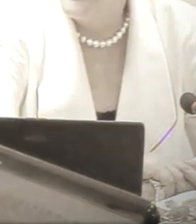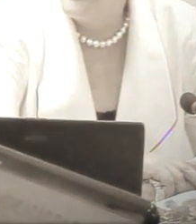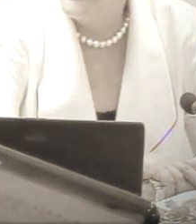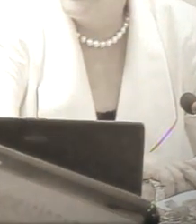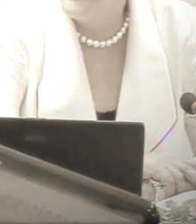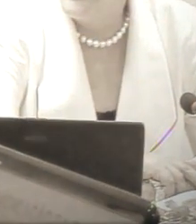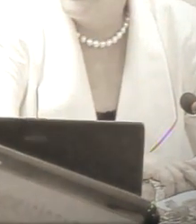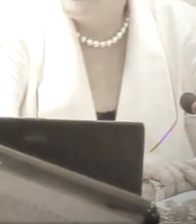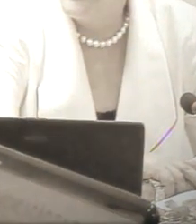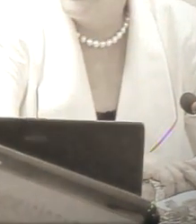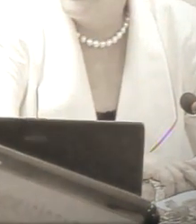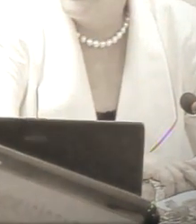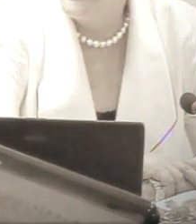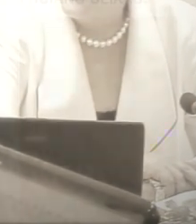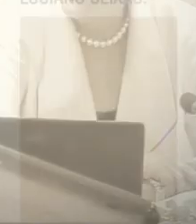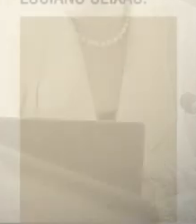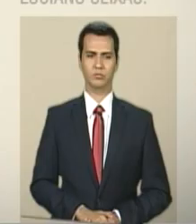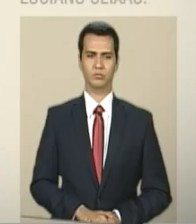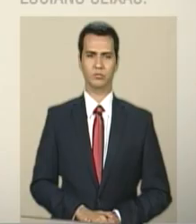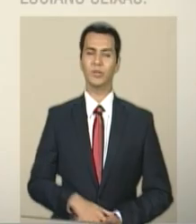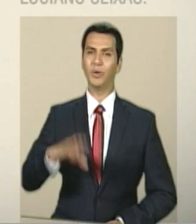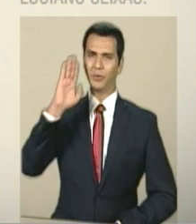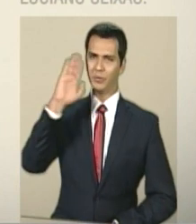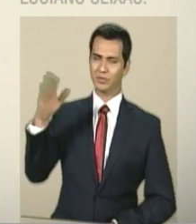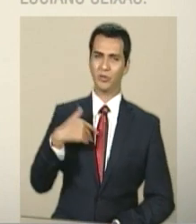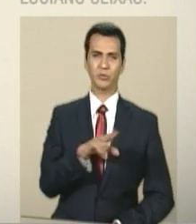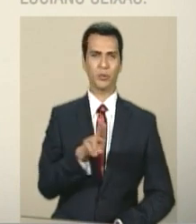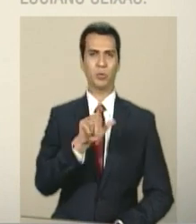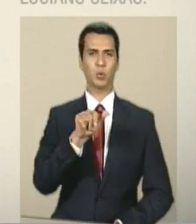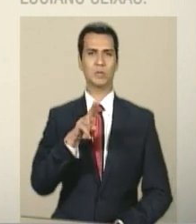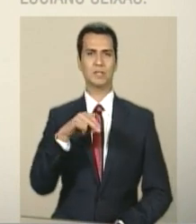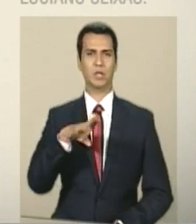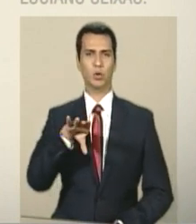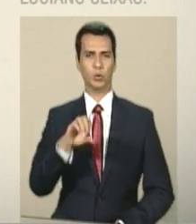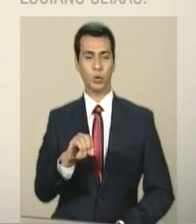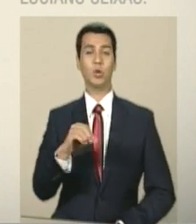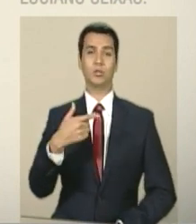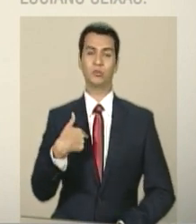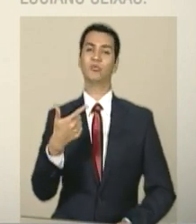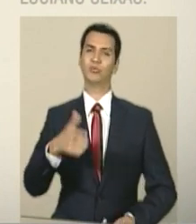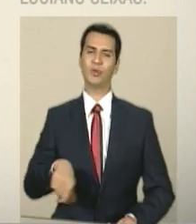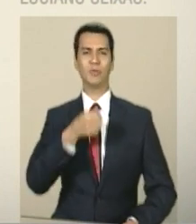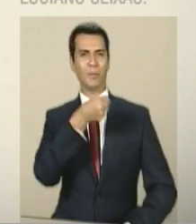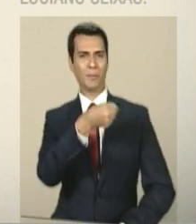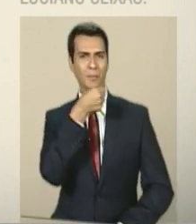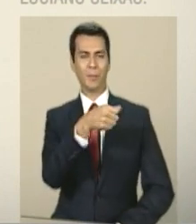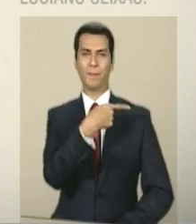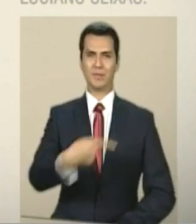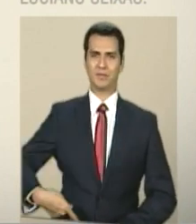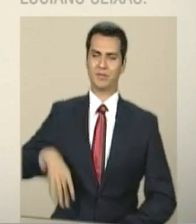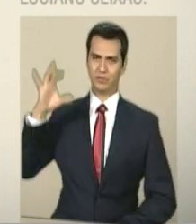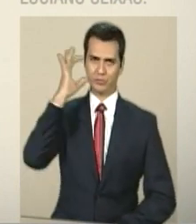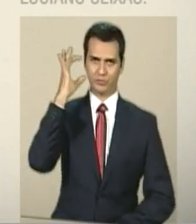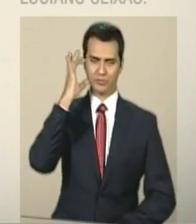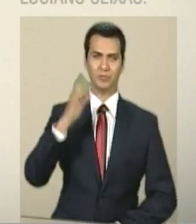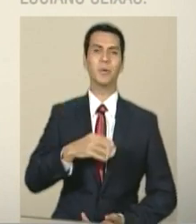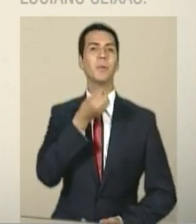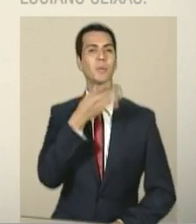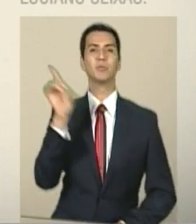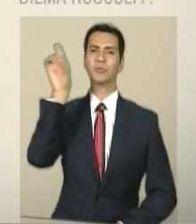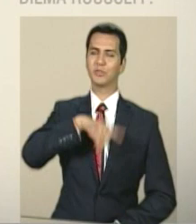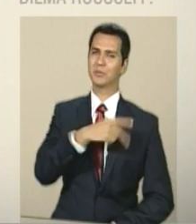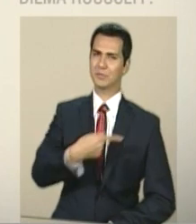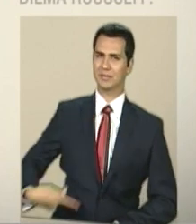café com a Presidenta Olá eu sou Luciano SAS e estou aqui para mais um café com a presidenta Dilma rosef Bom dia